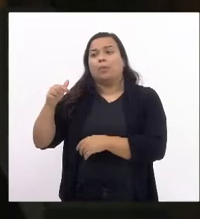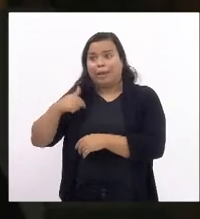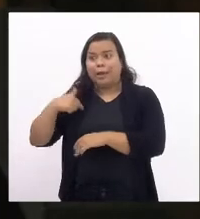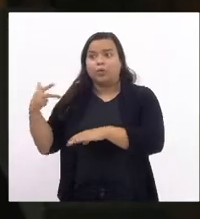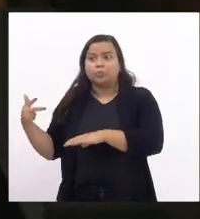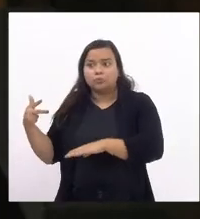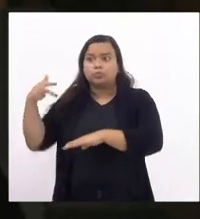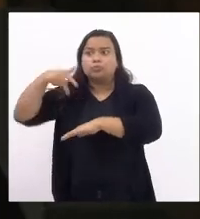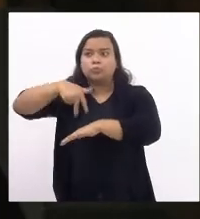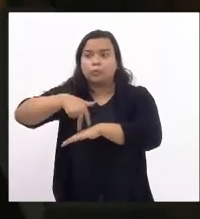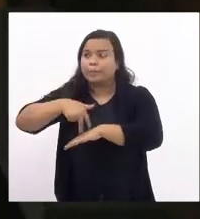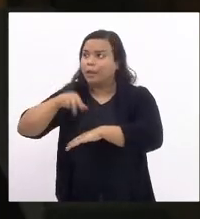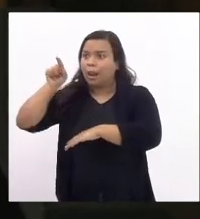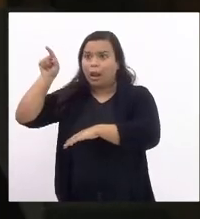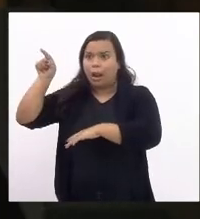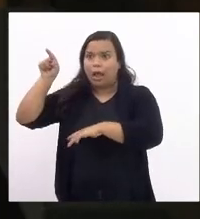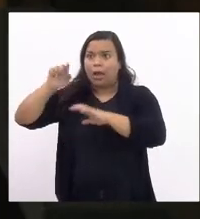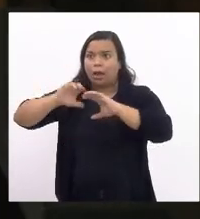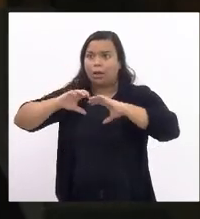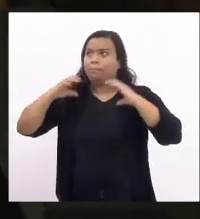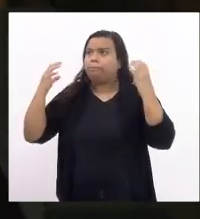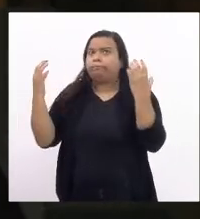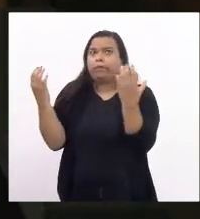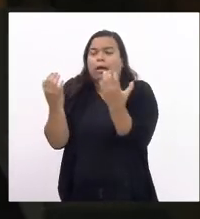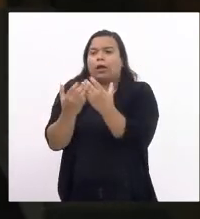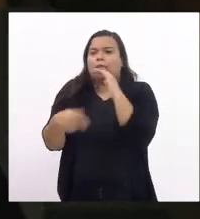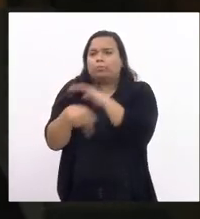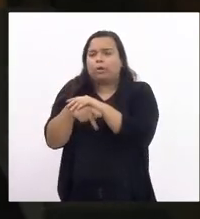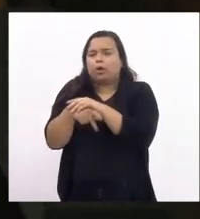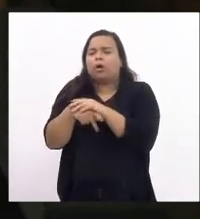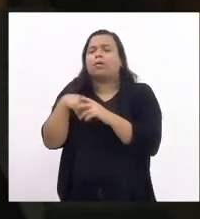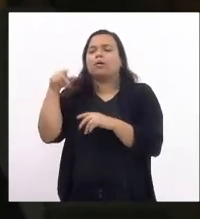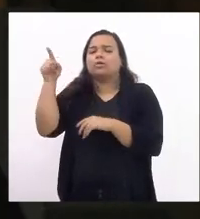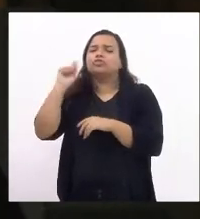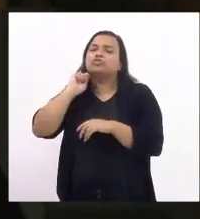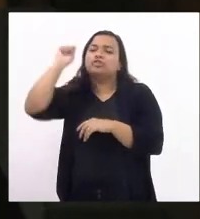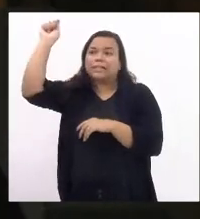Palácio Tiradentes e li um documento